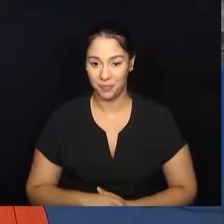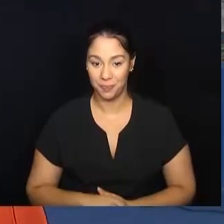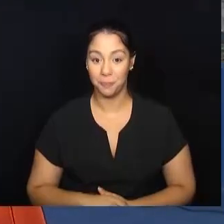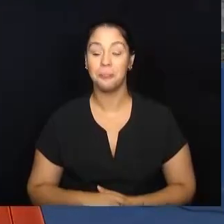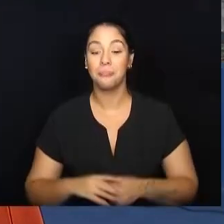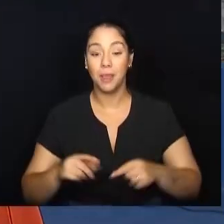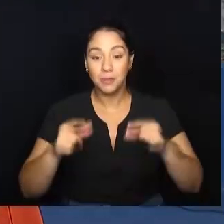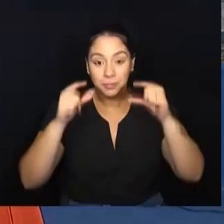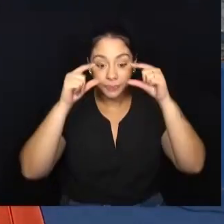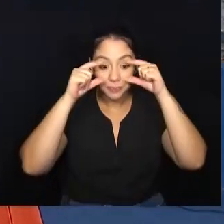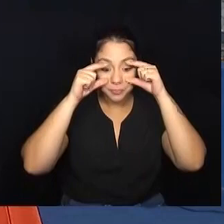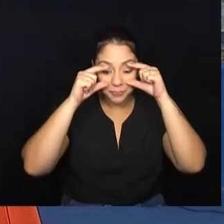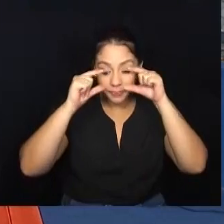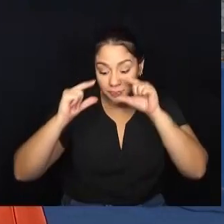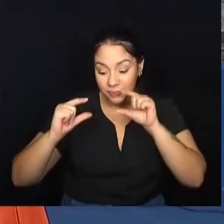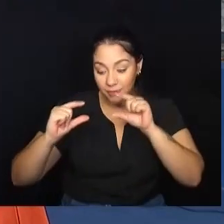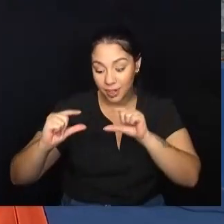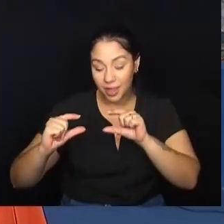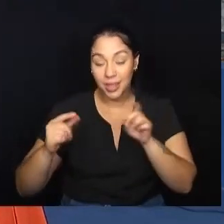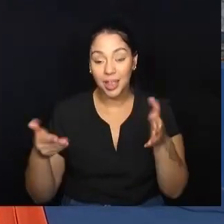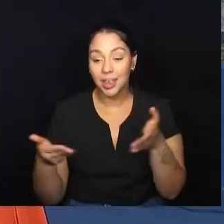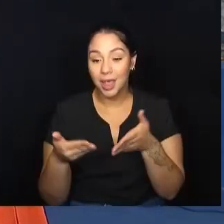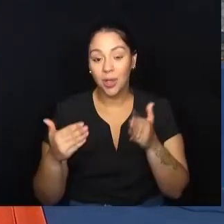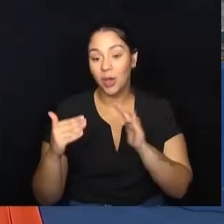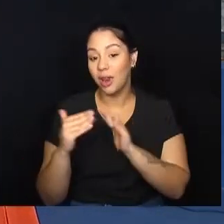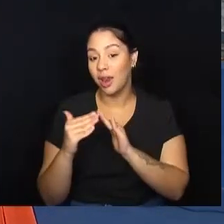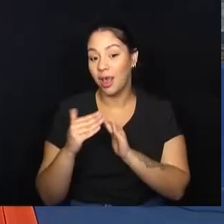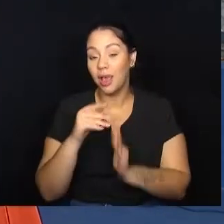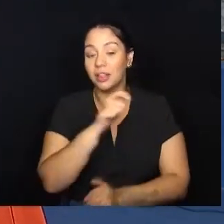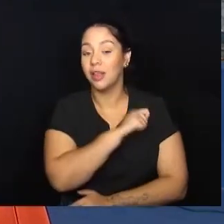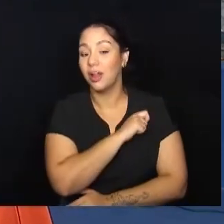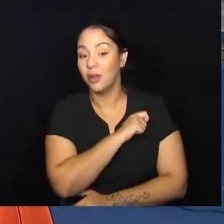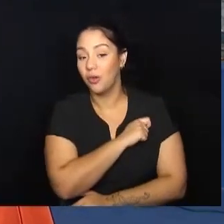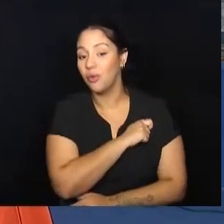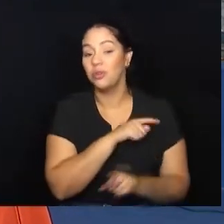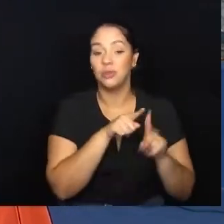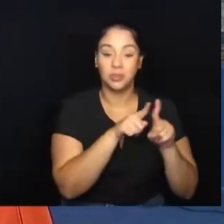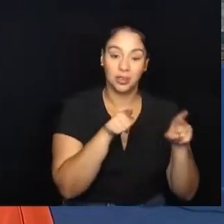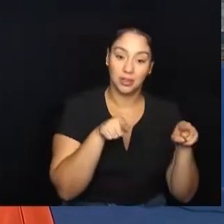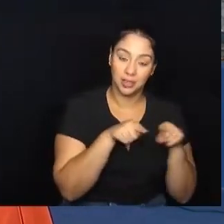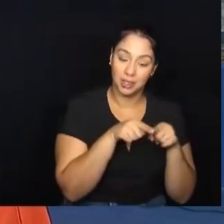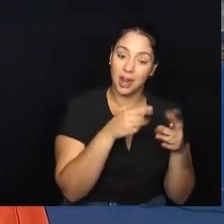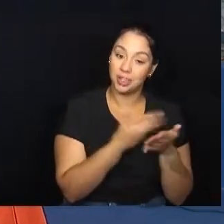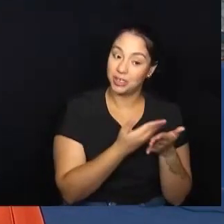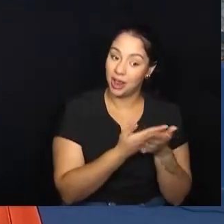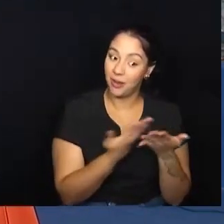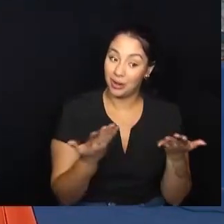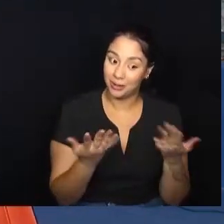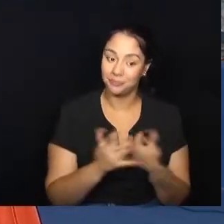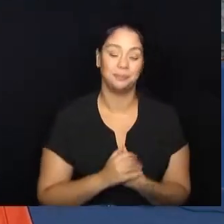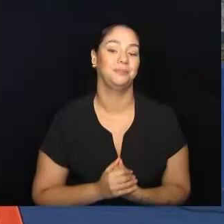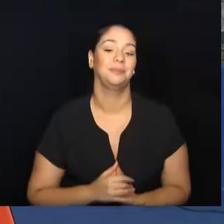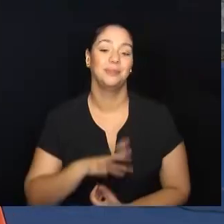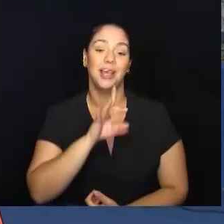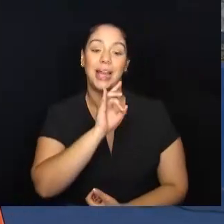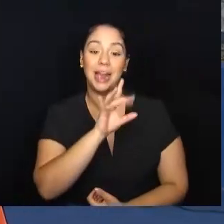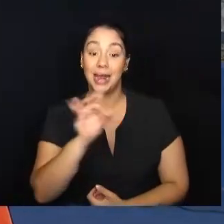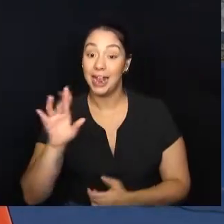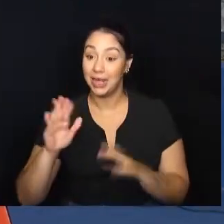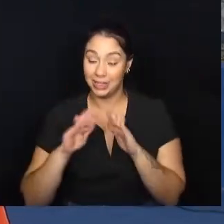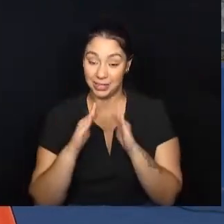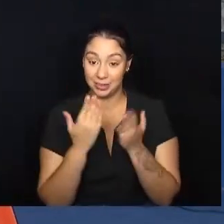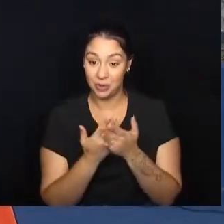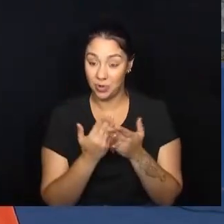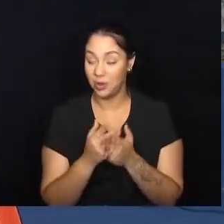você entregou o aparelhinho que que vai ser agora na casa dos alunos e dentro da sala de aula bom cada